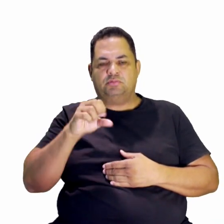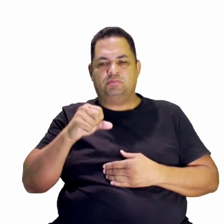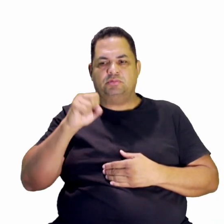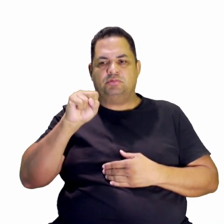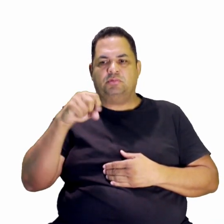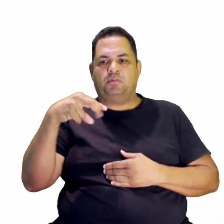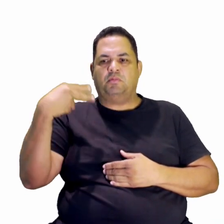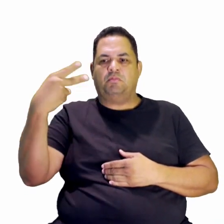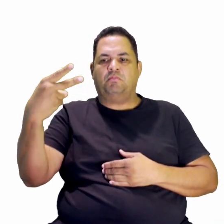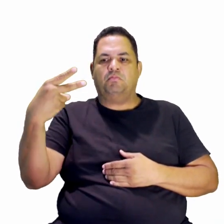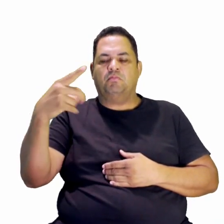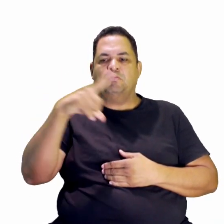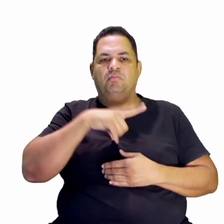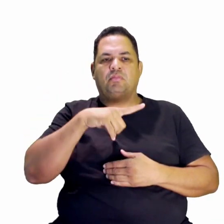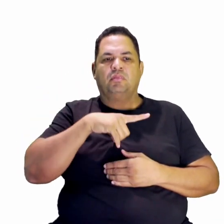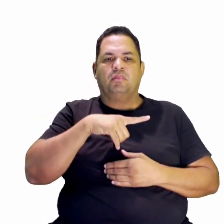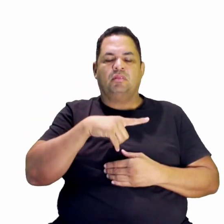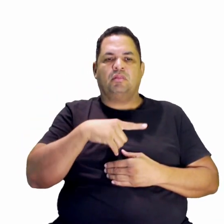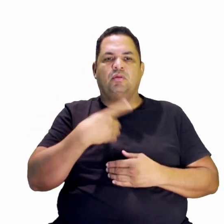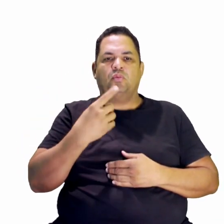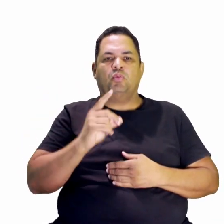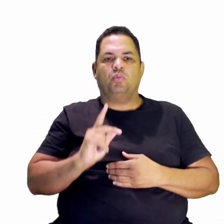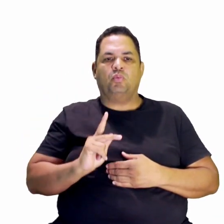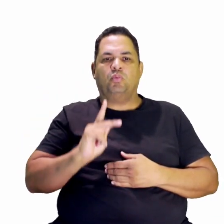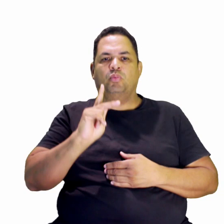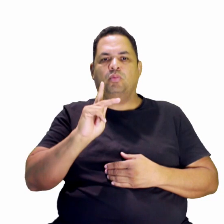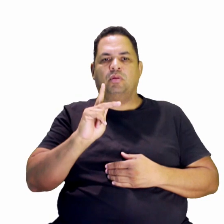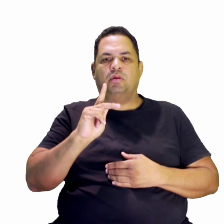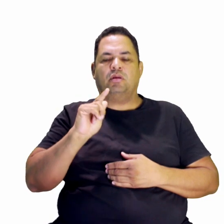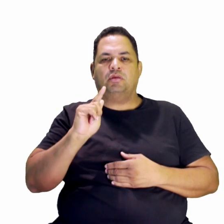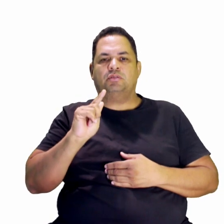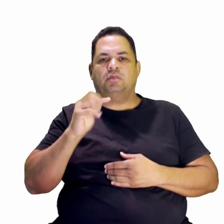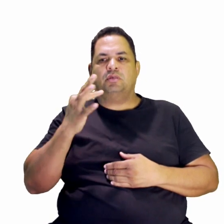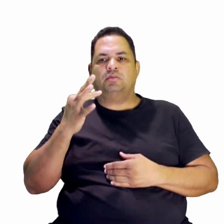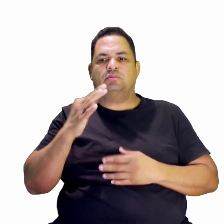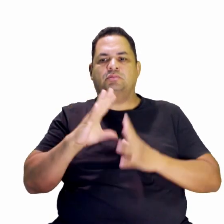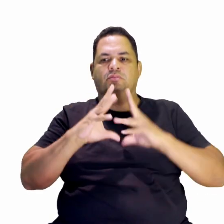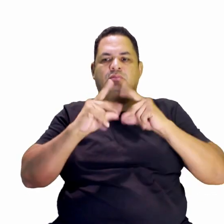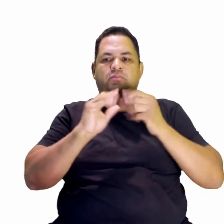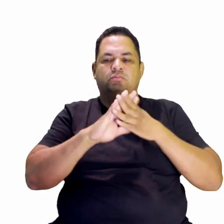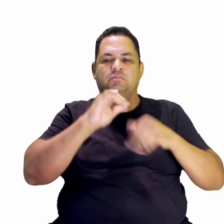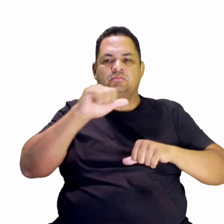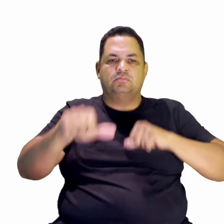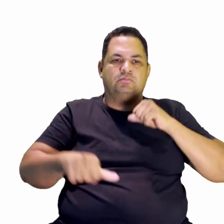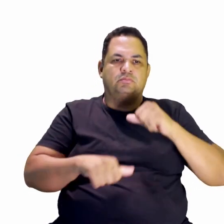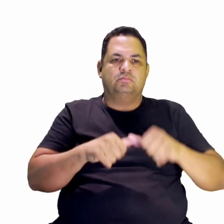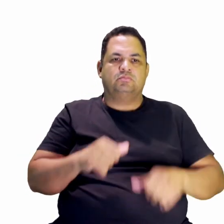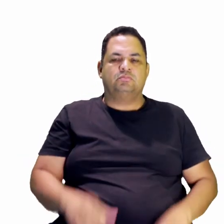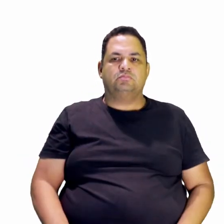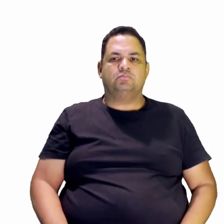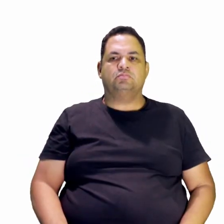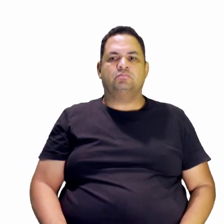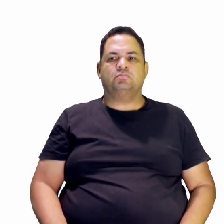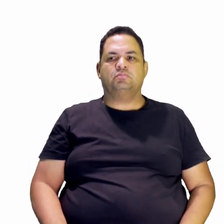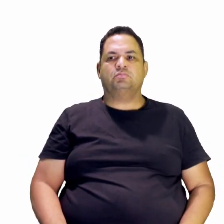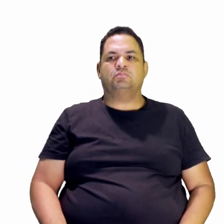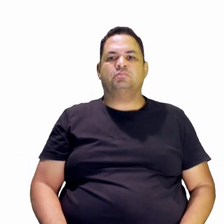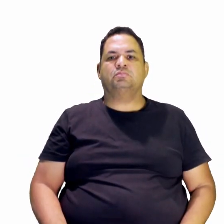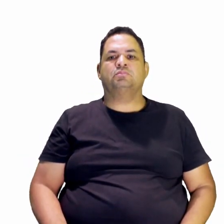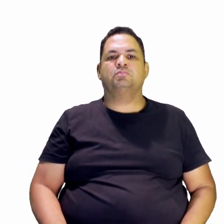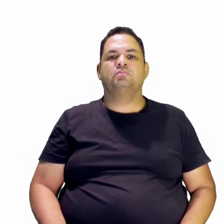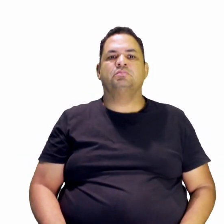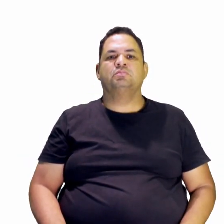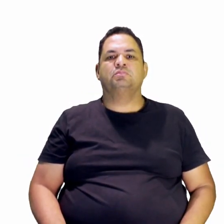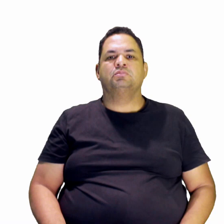quadrado. Aqui nós temos um em kgf, outro em centímetro. Tudo isso precisa ser mudado para newton, que é quilograma metro por segundo ao